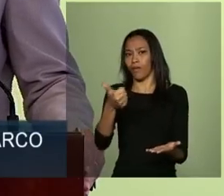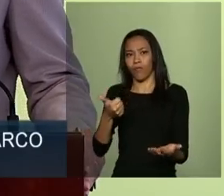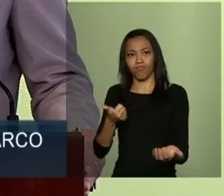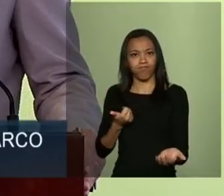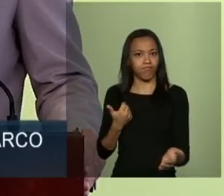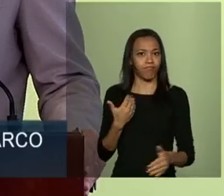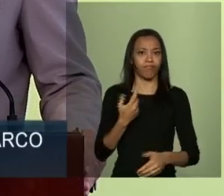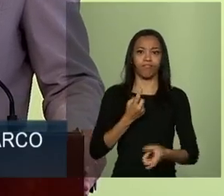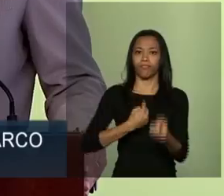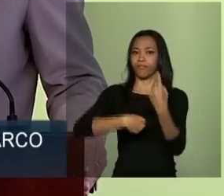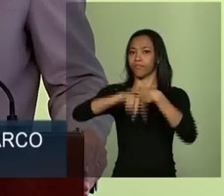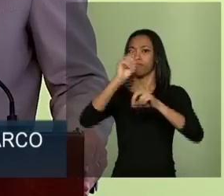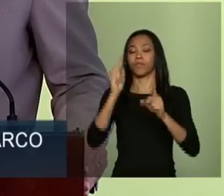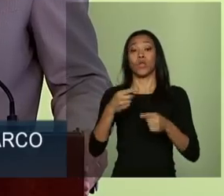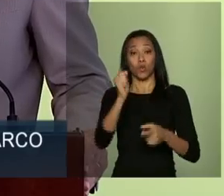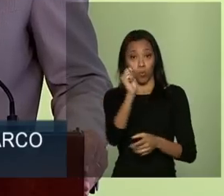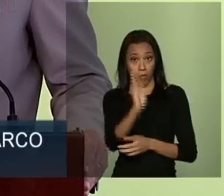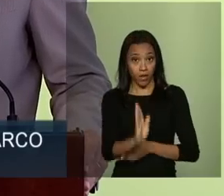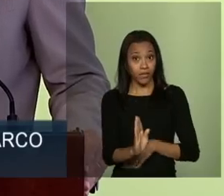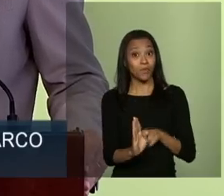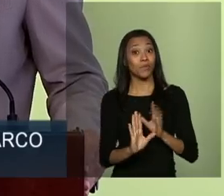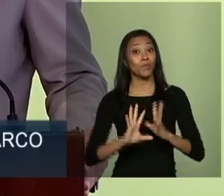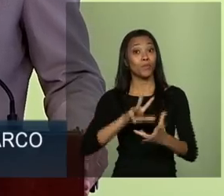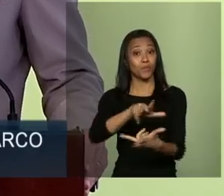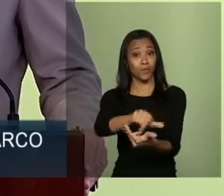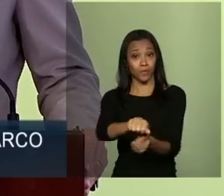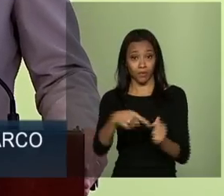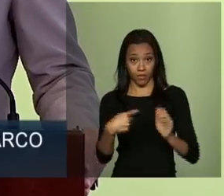avançado no Brasil e no mundo,